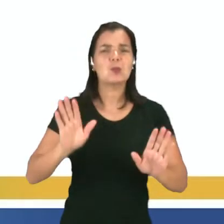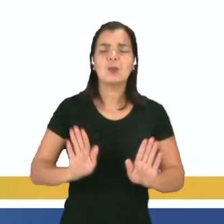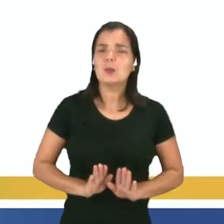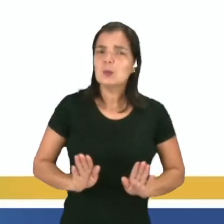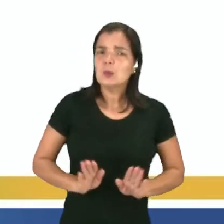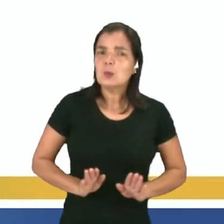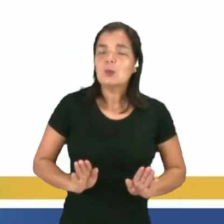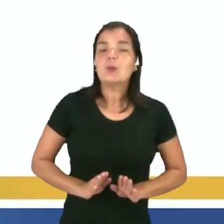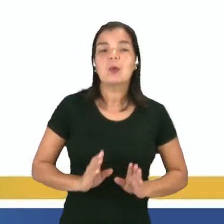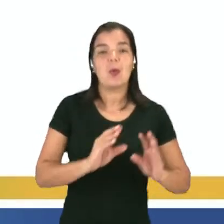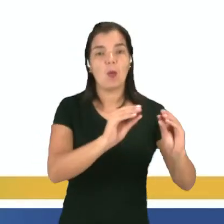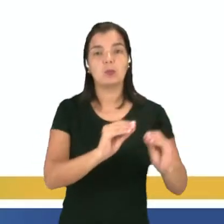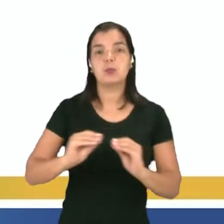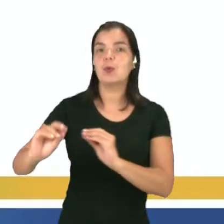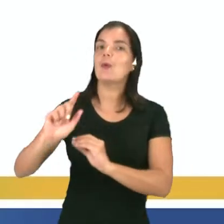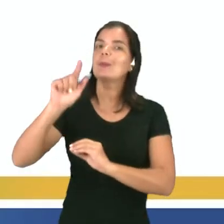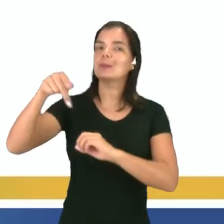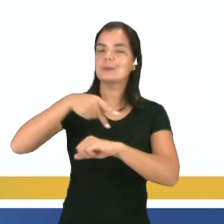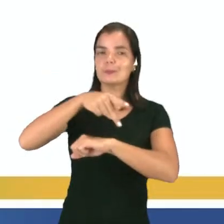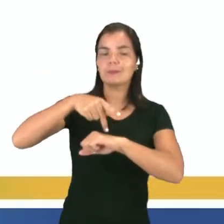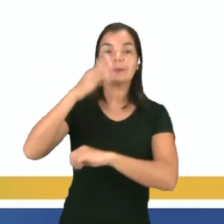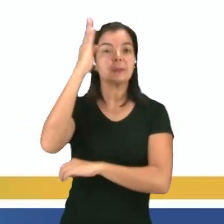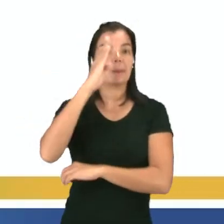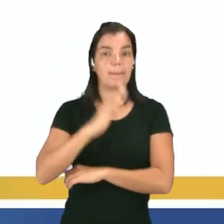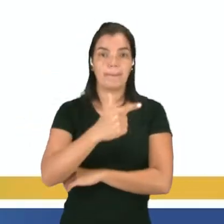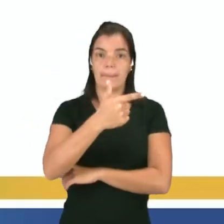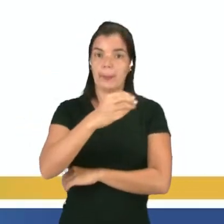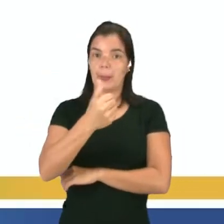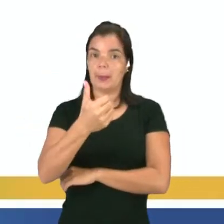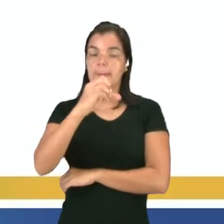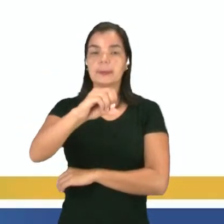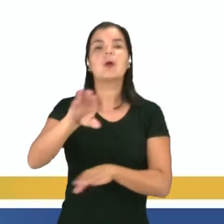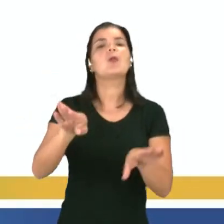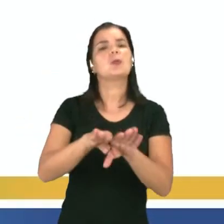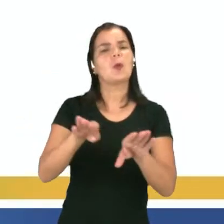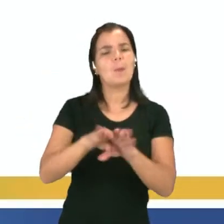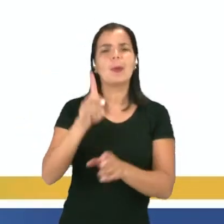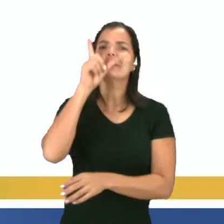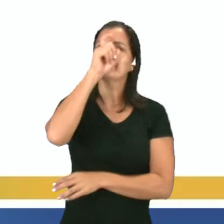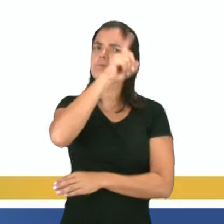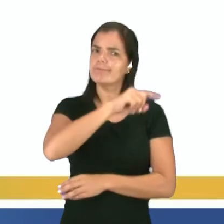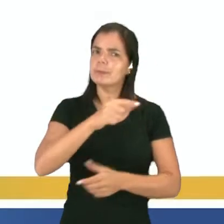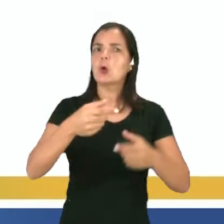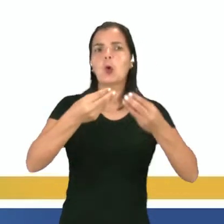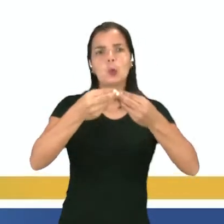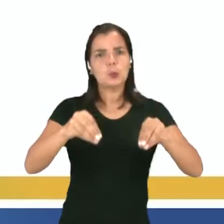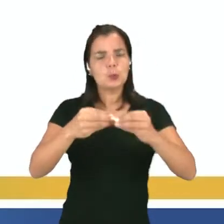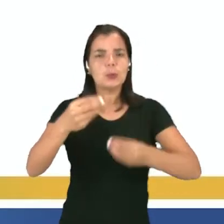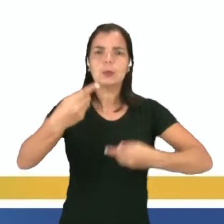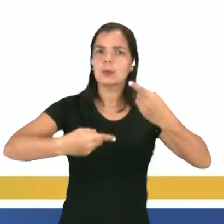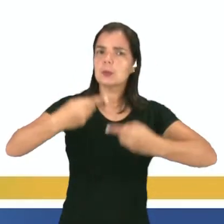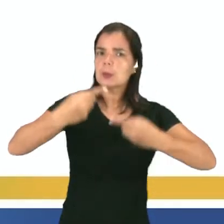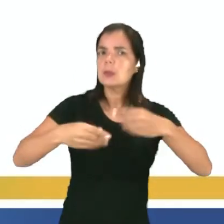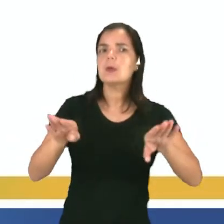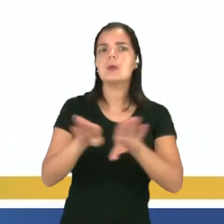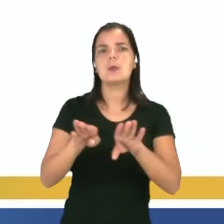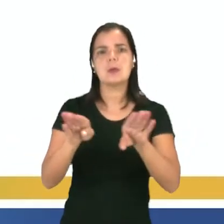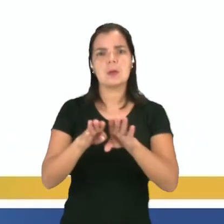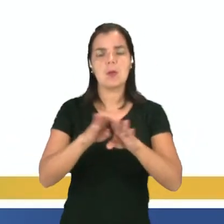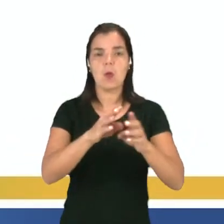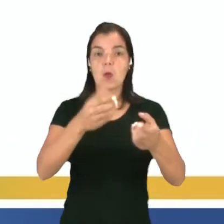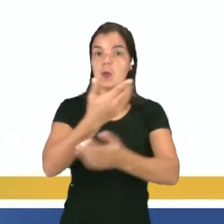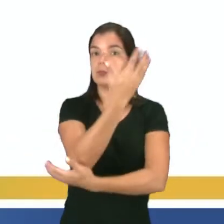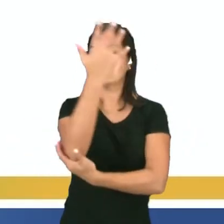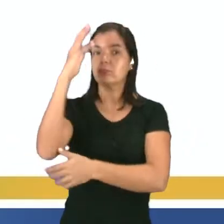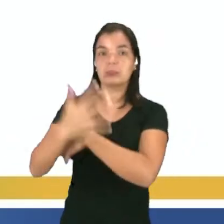migrando para outros países vizinhos. No Brasil, em 2019, também padeceu com crise política, econômica e